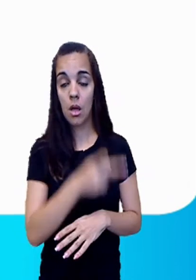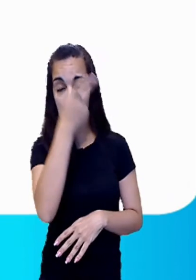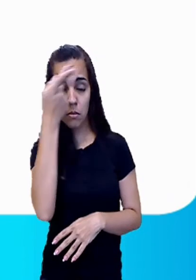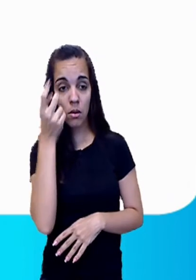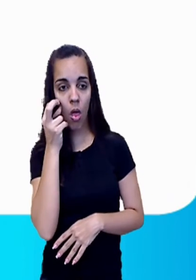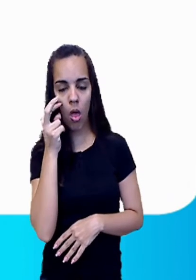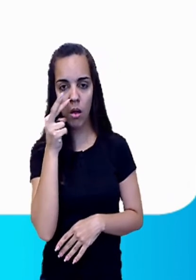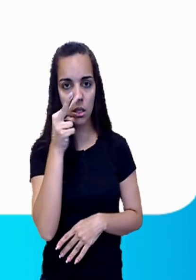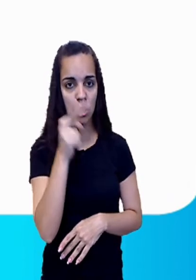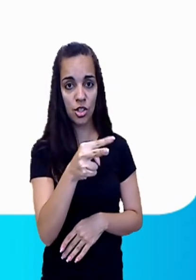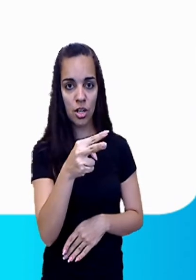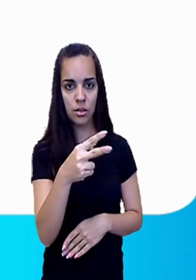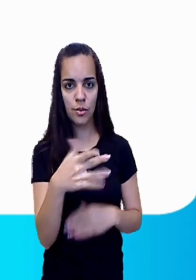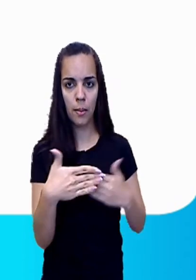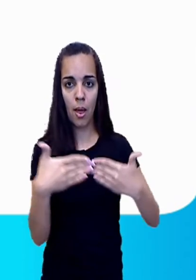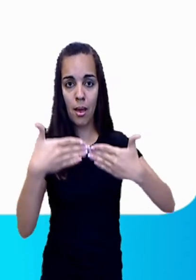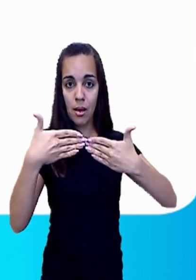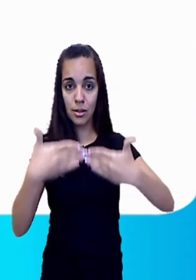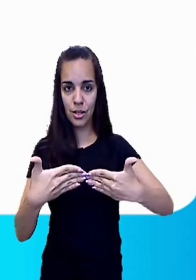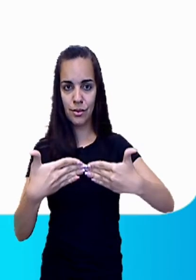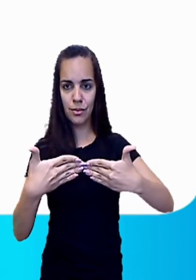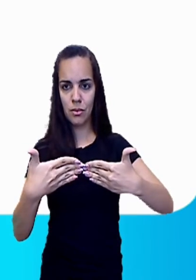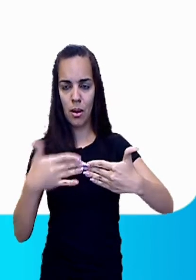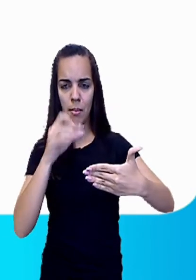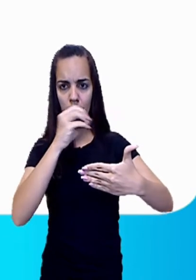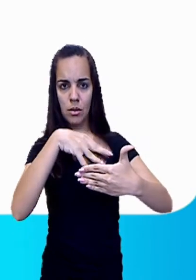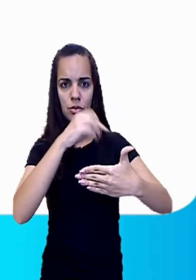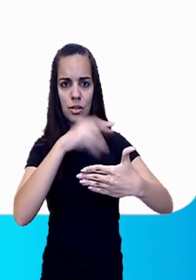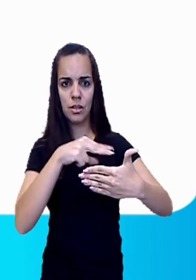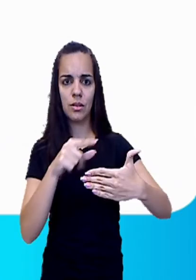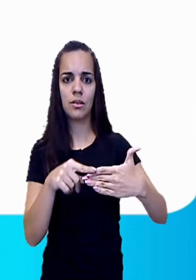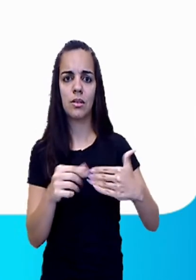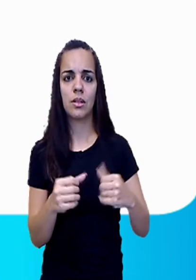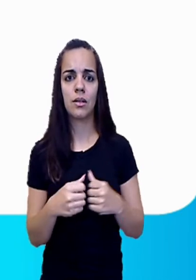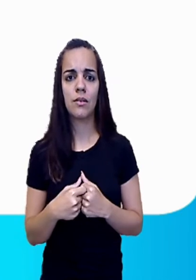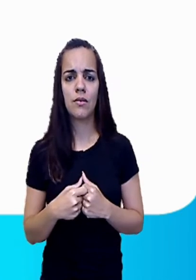próximo a essas barragens de rejeitos